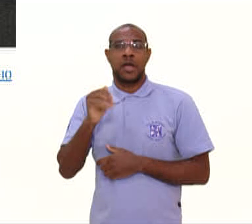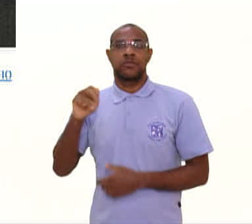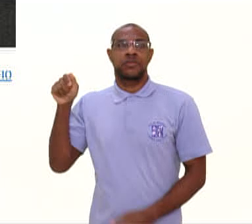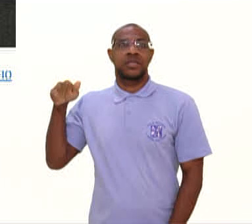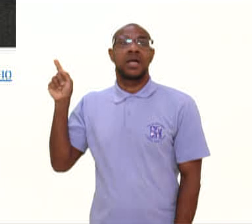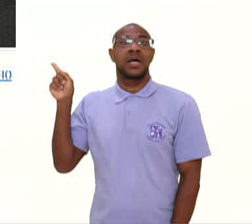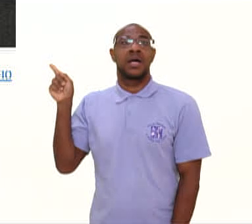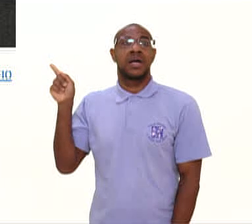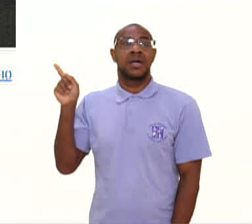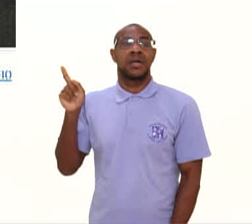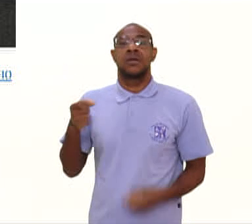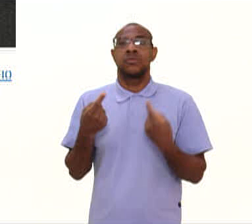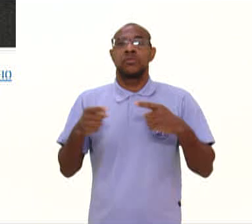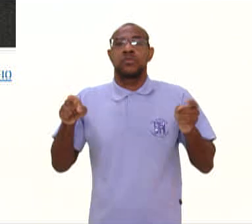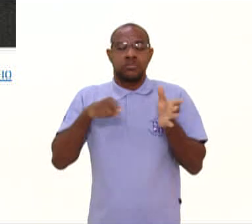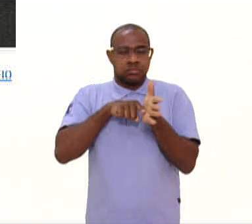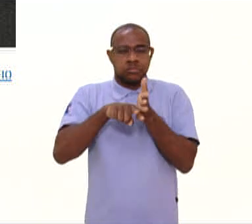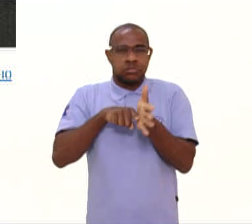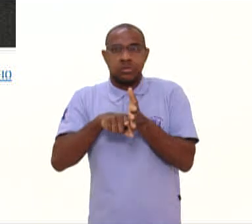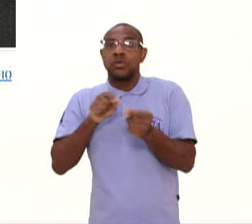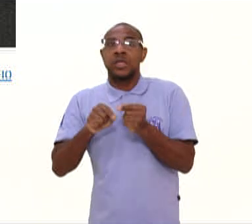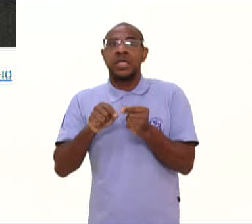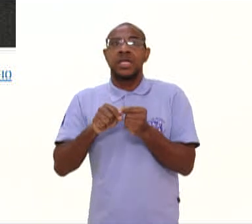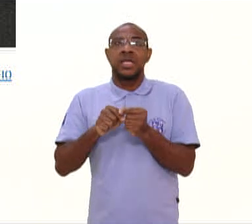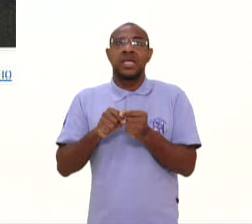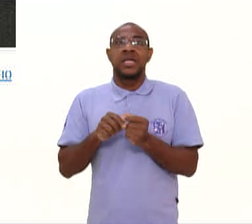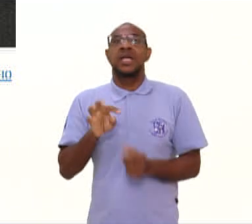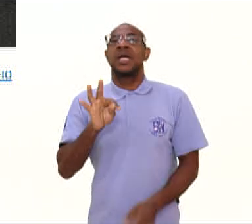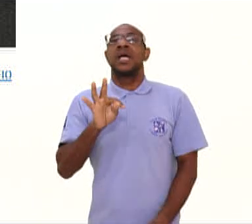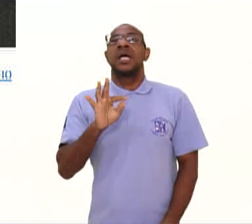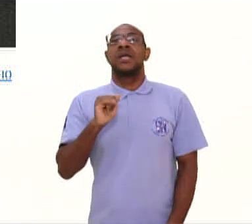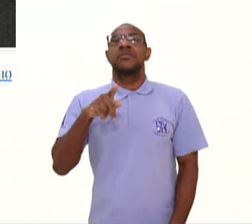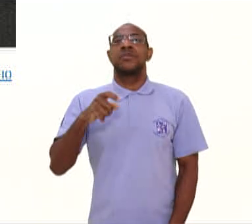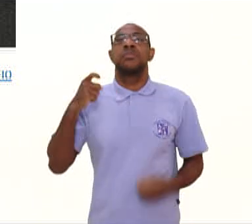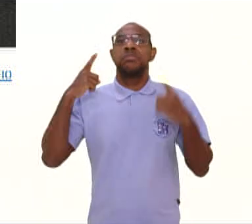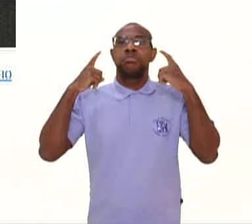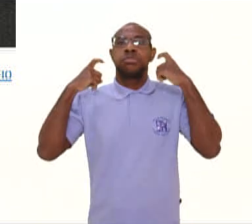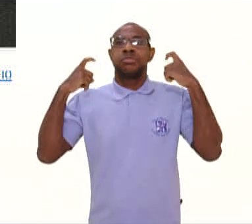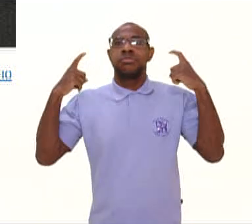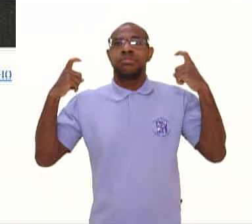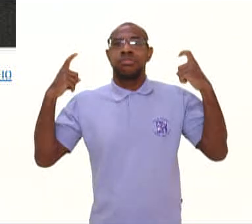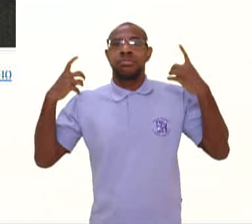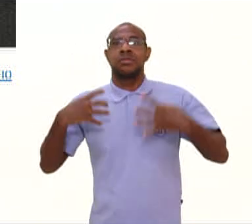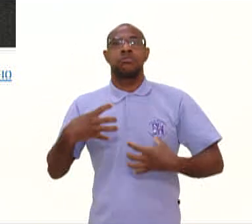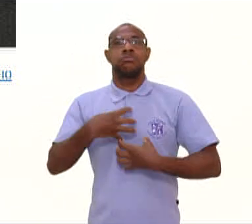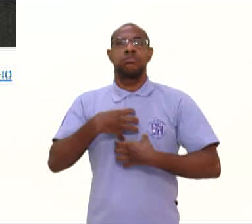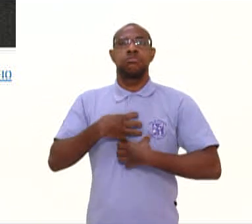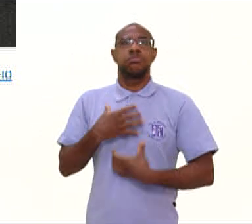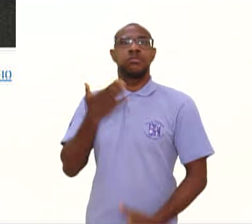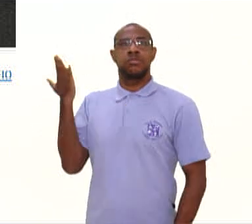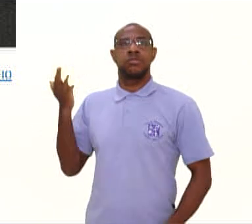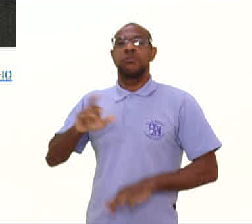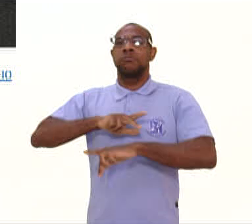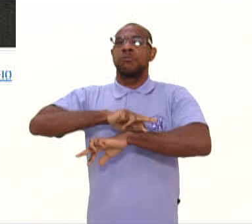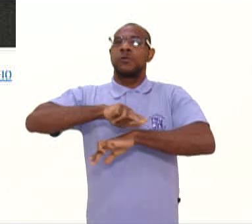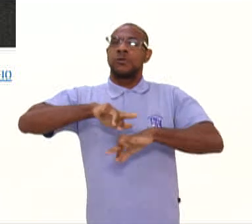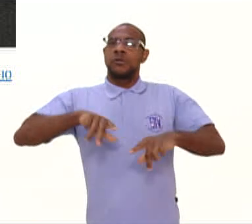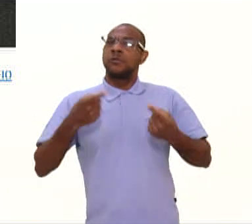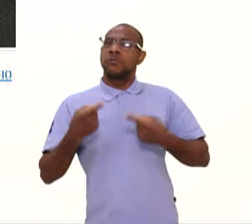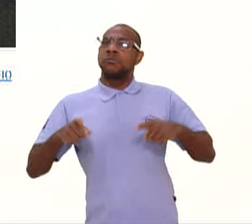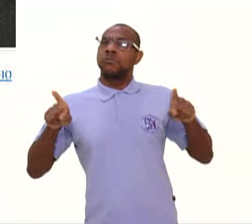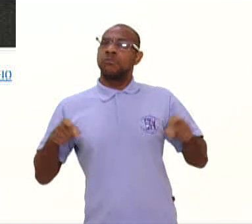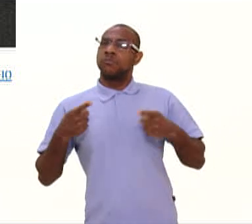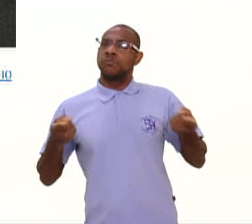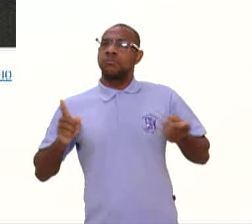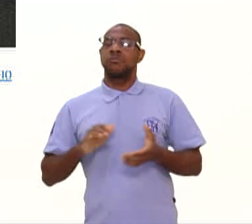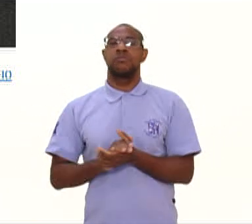foram analisados pelo seu timbre e sua altura, diferenciando várias escalas musicais. Por